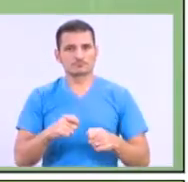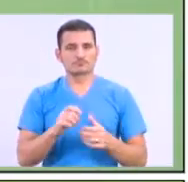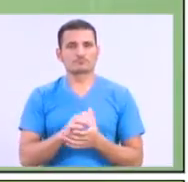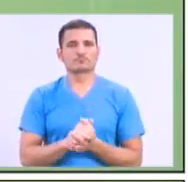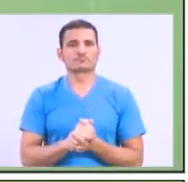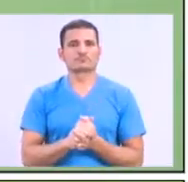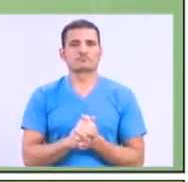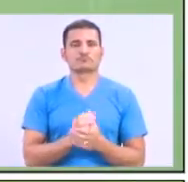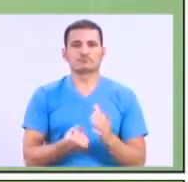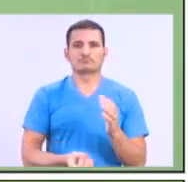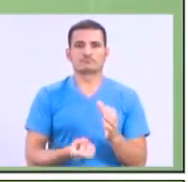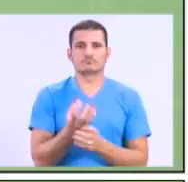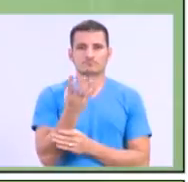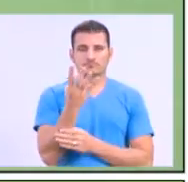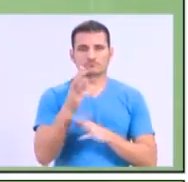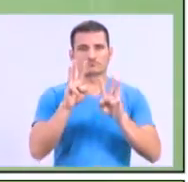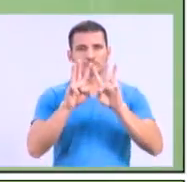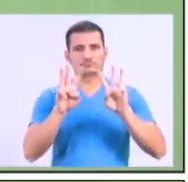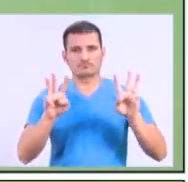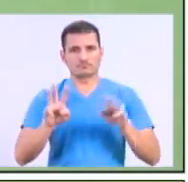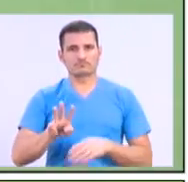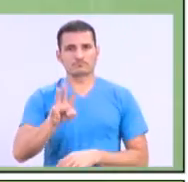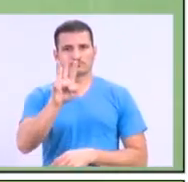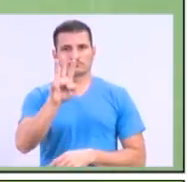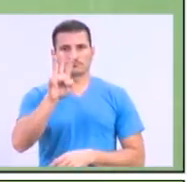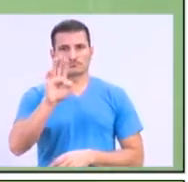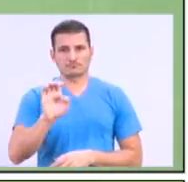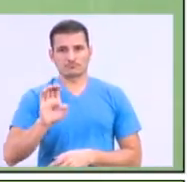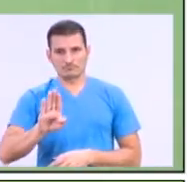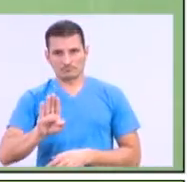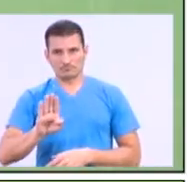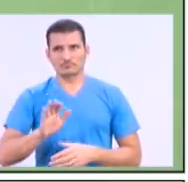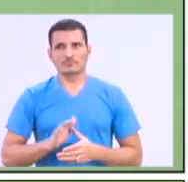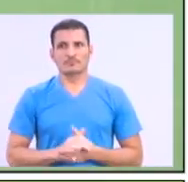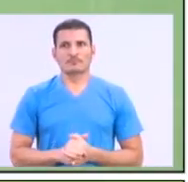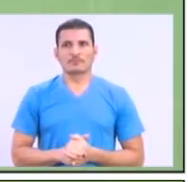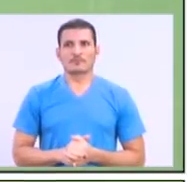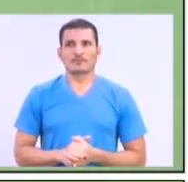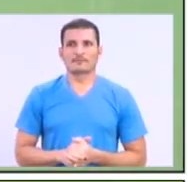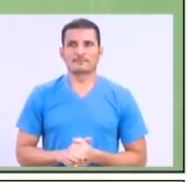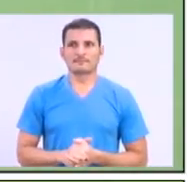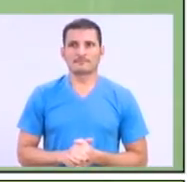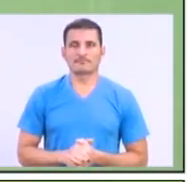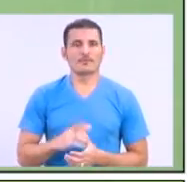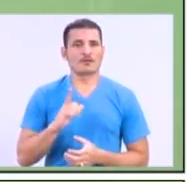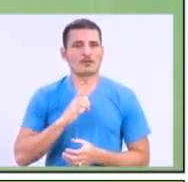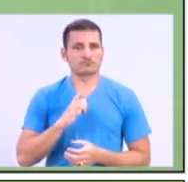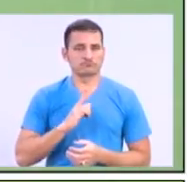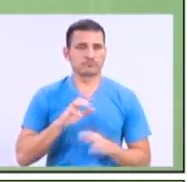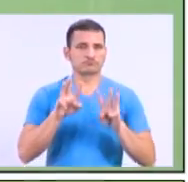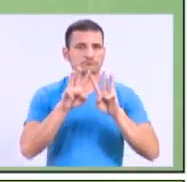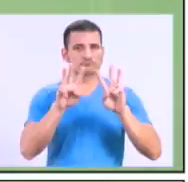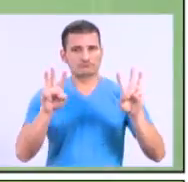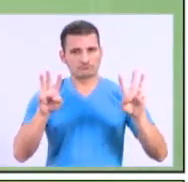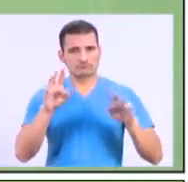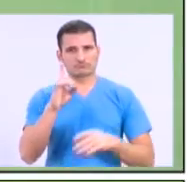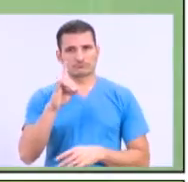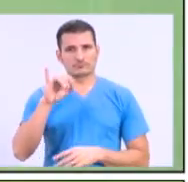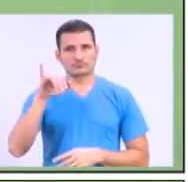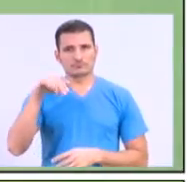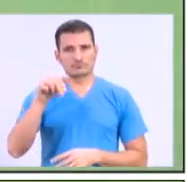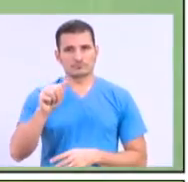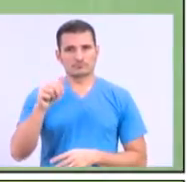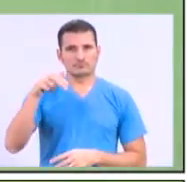sites, né, web. Aí a gente tem a questão de sites dinâmicos. O